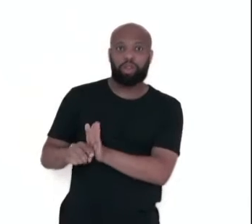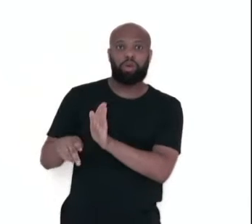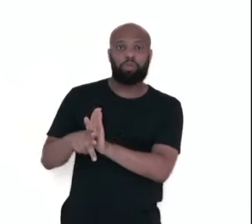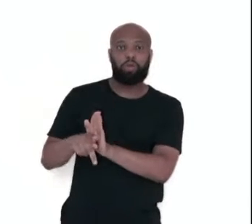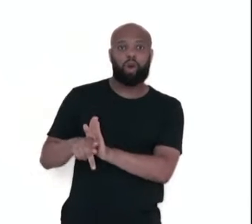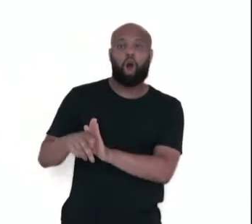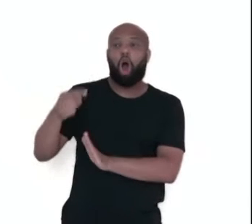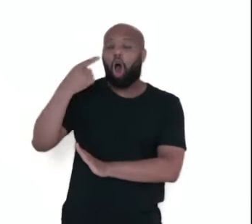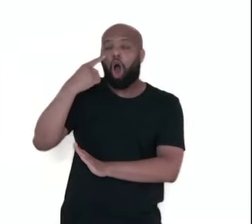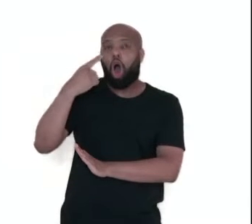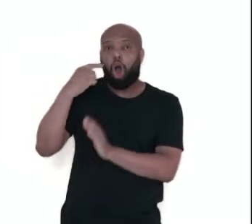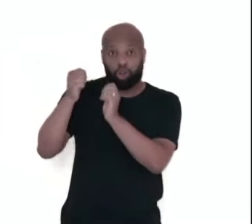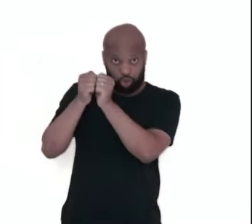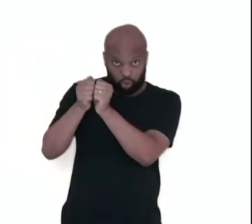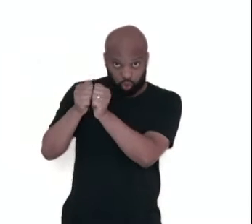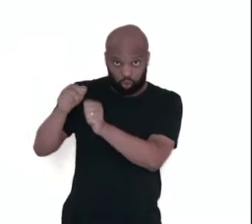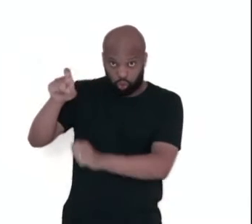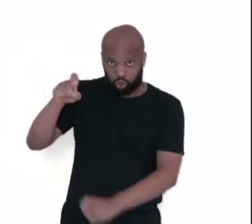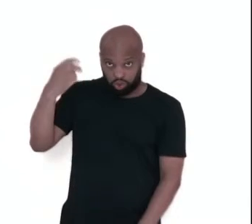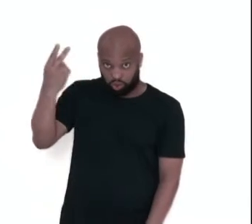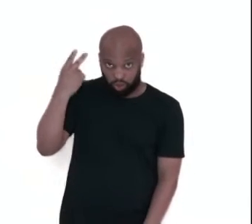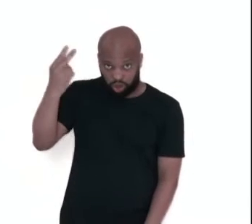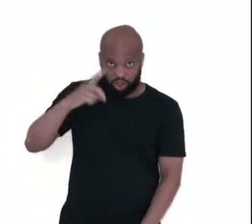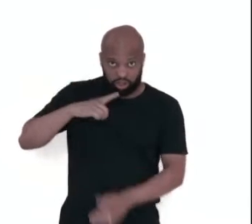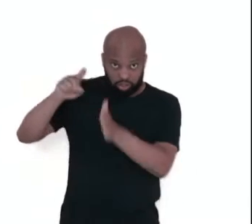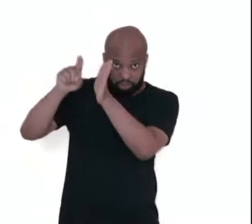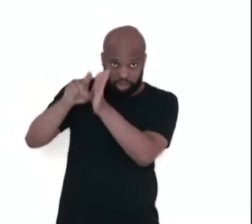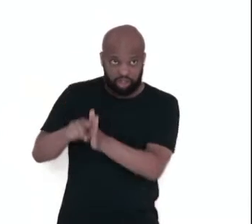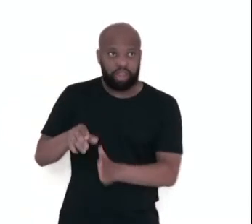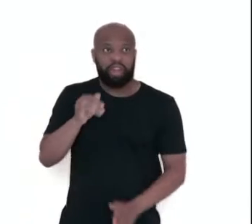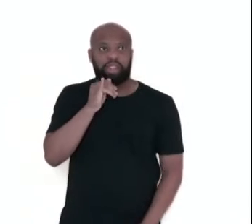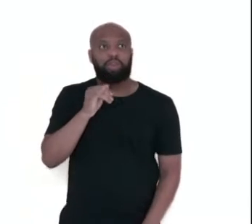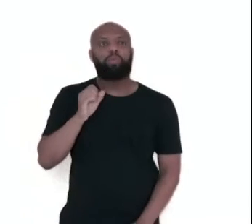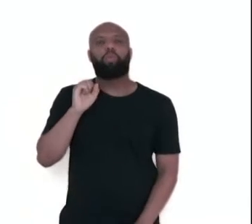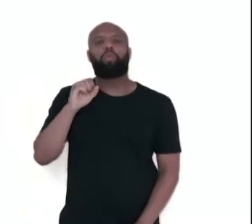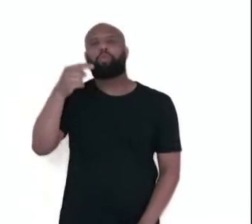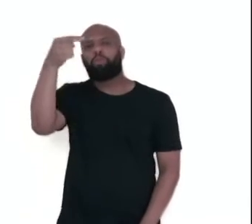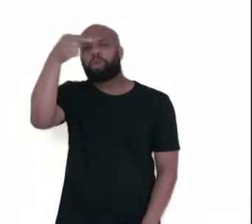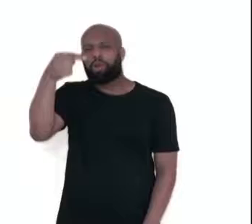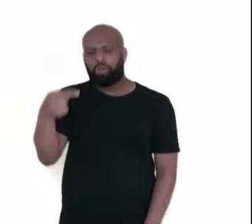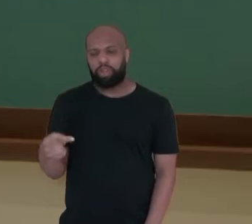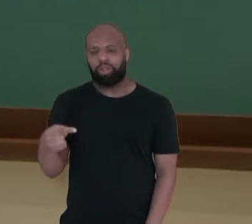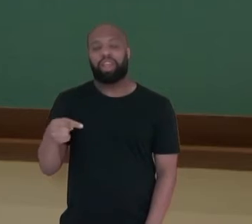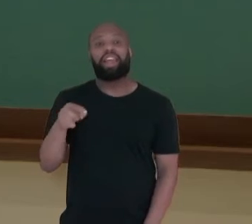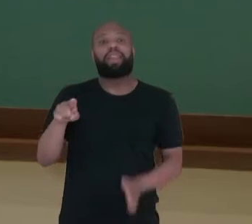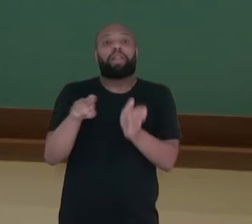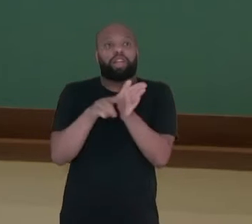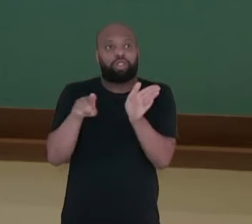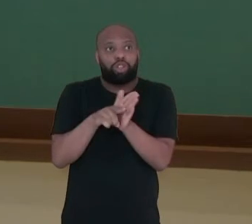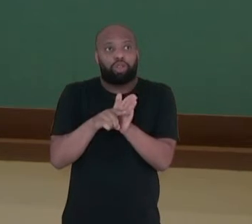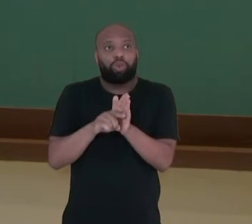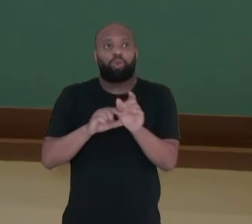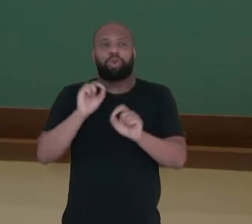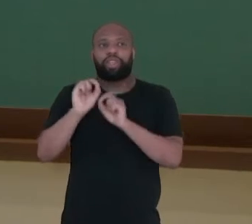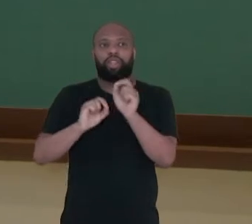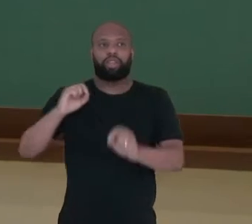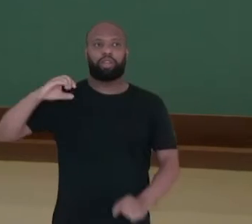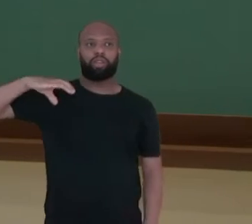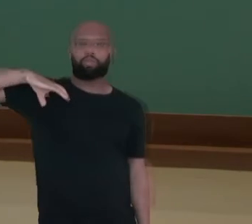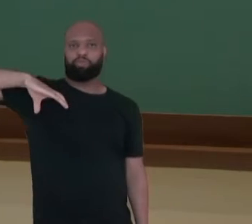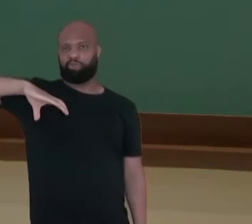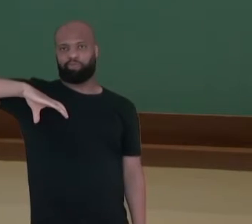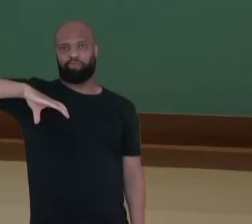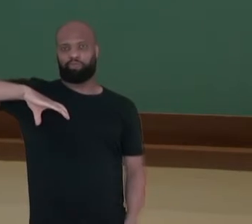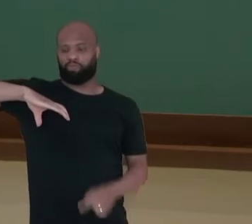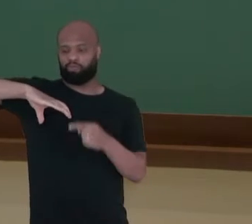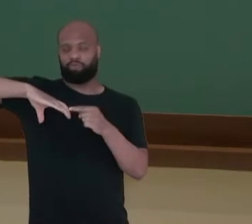ó, menos 1 e menos 1, pode ser menos 2, pode ter outro valor, mas é negativo. A concavidade é voltada